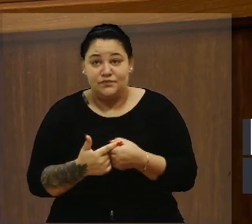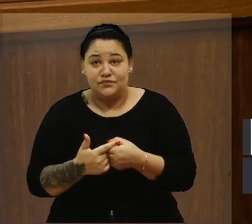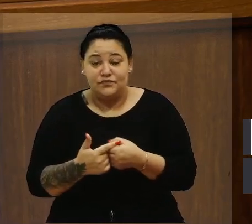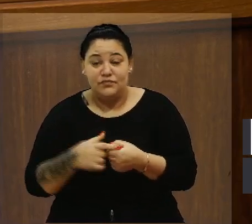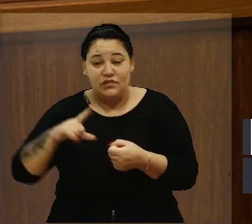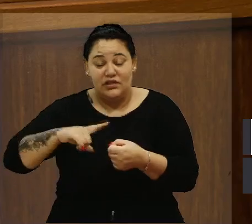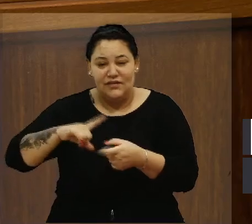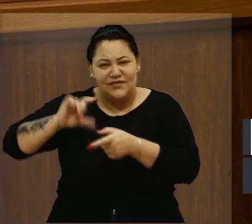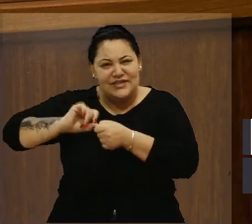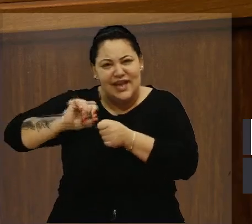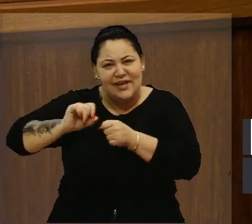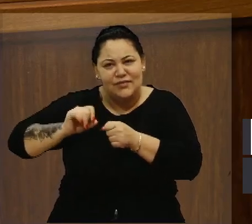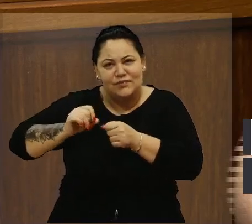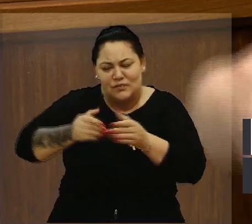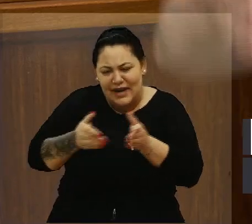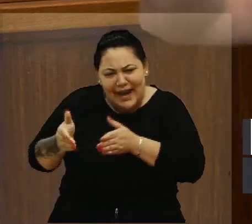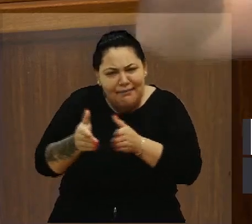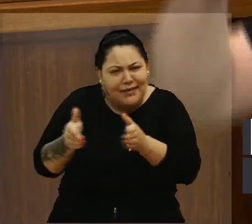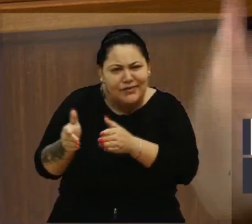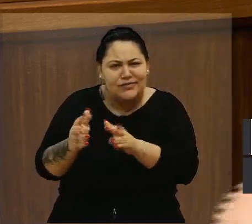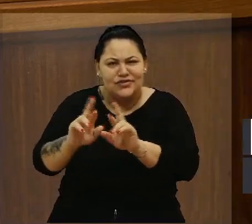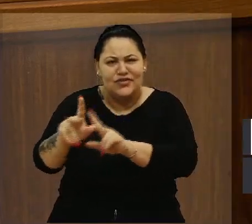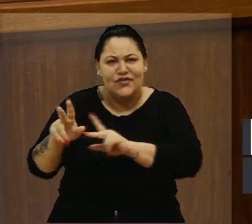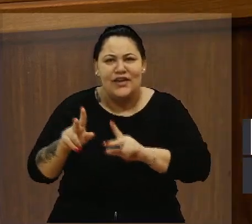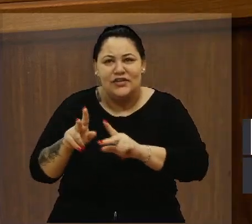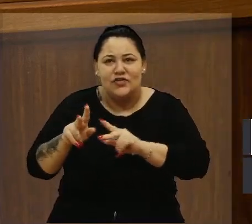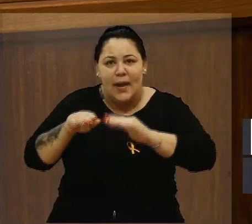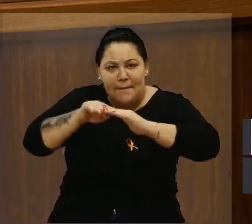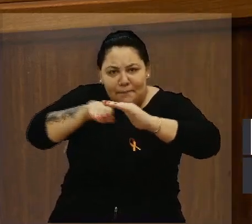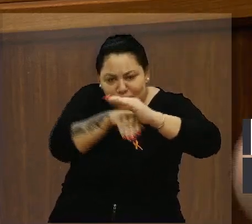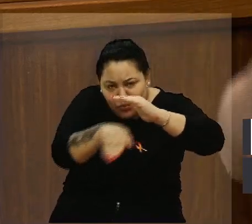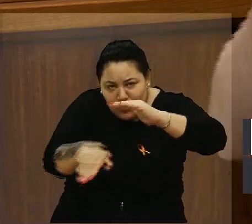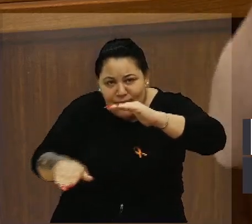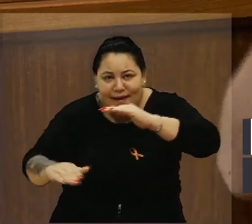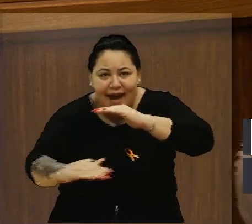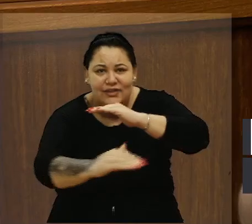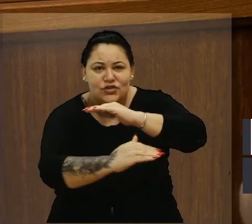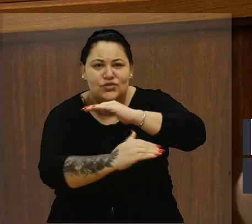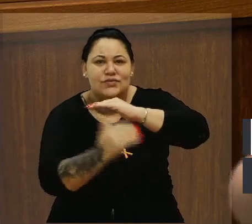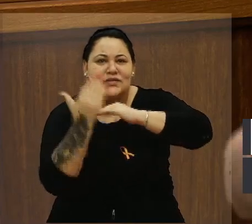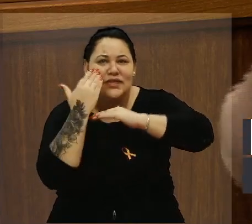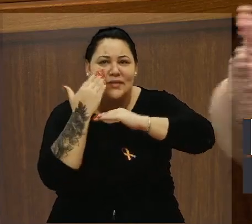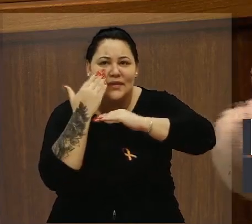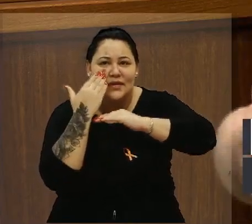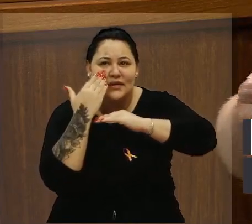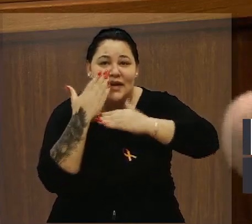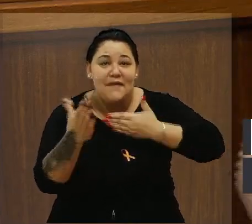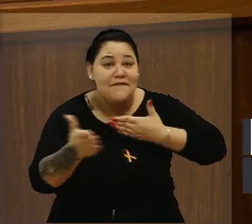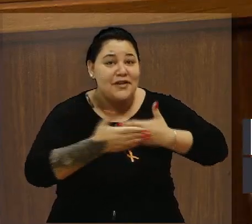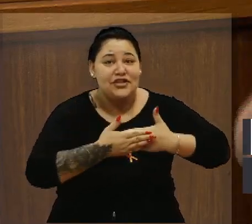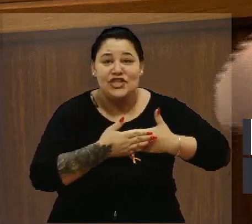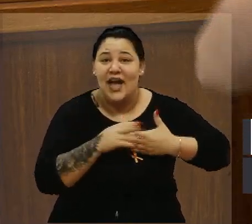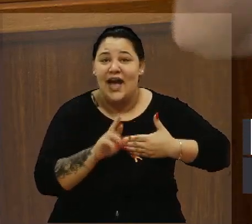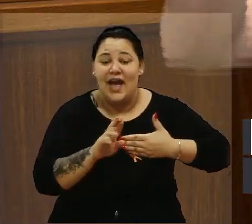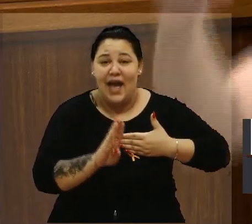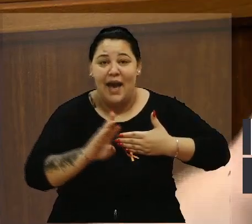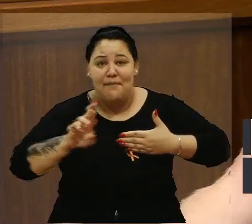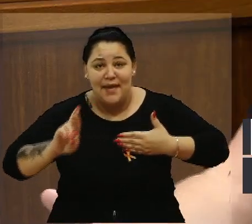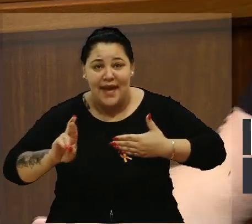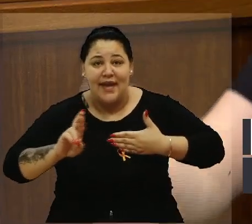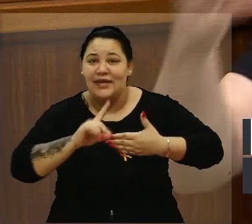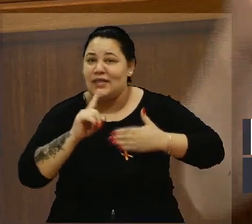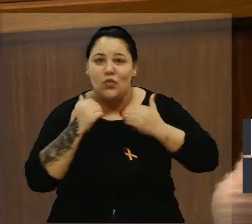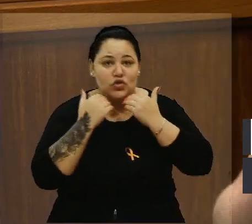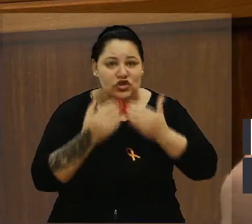para o senhor uma saída que é uma trincheira para que as pessoas ingressem por baixo no bairro Planalto. Trancar a BR não é uma saída e a gente tem um trecho que já